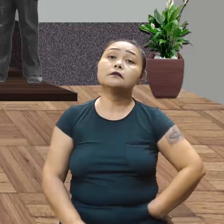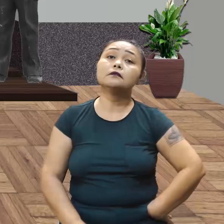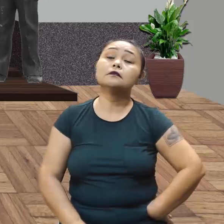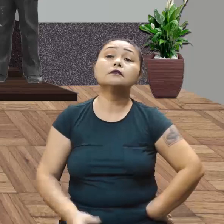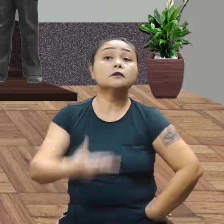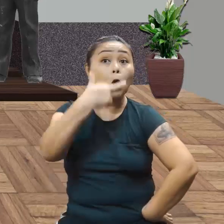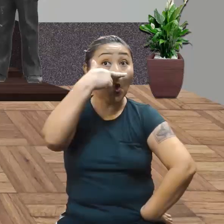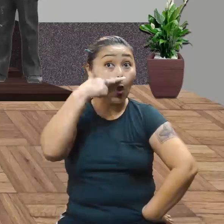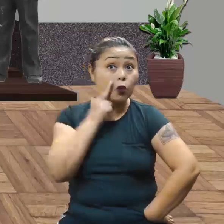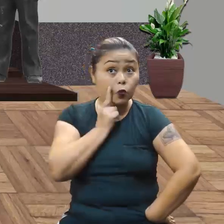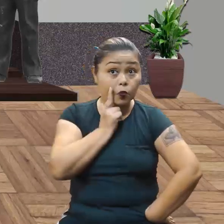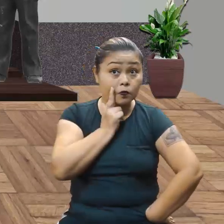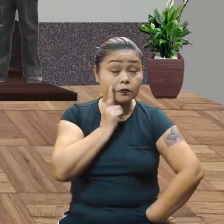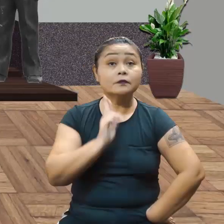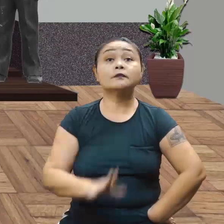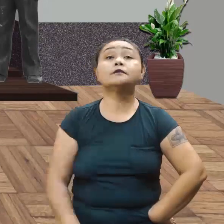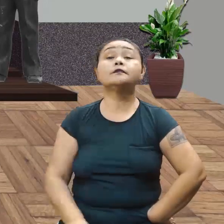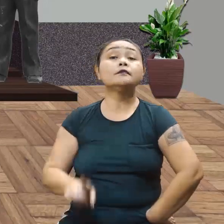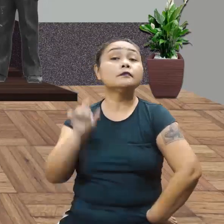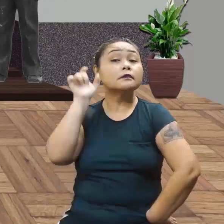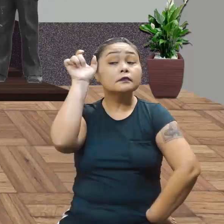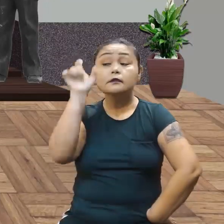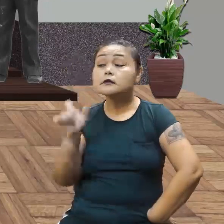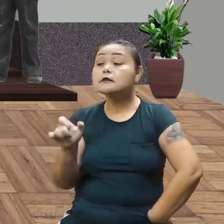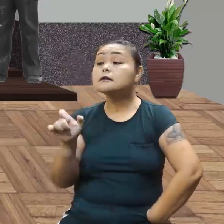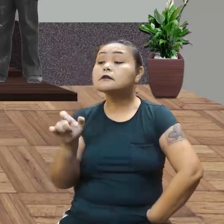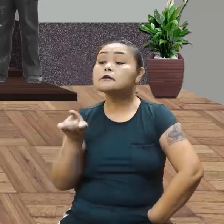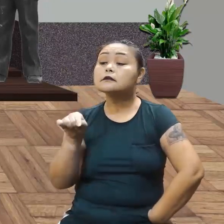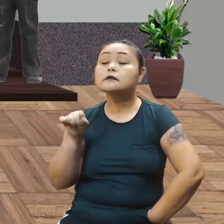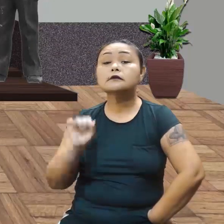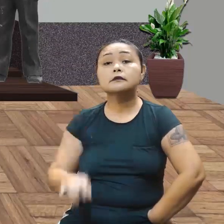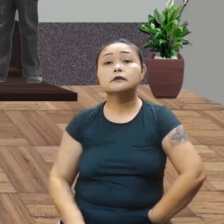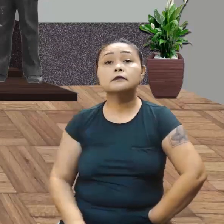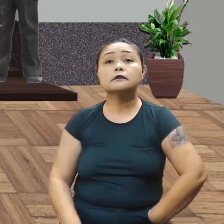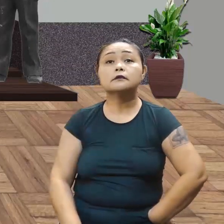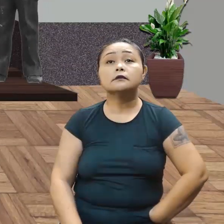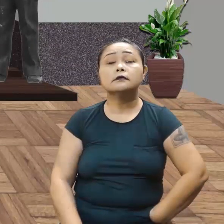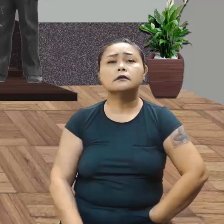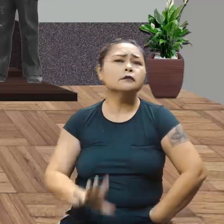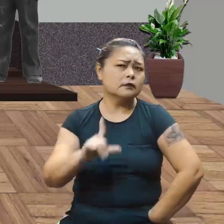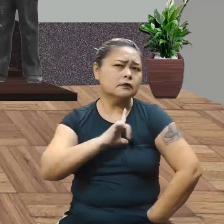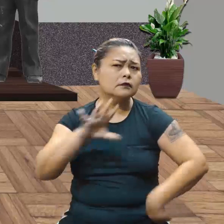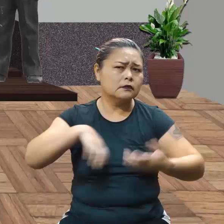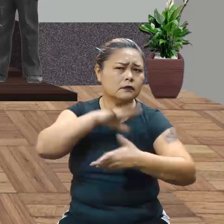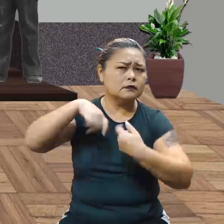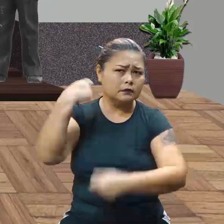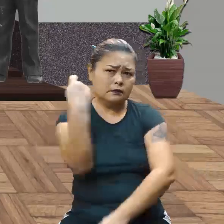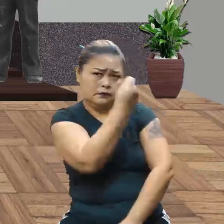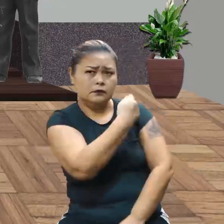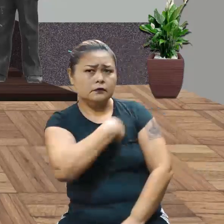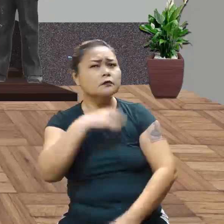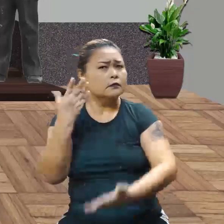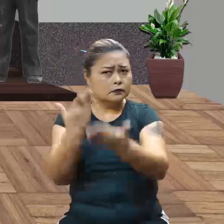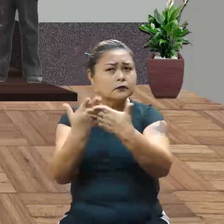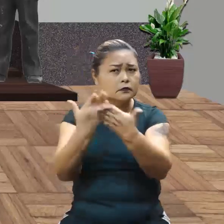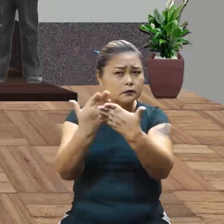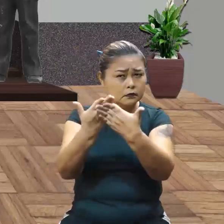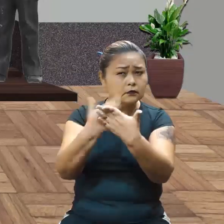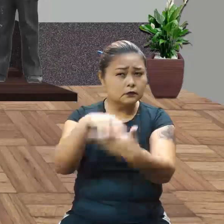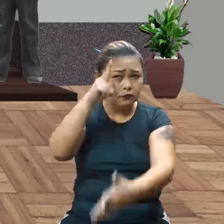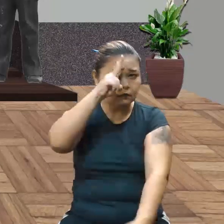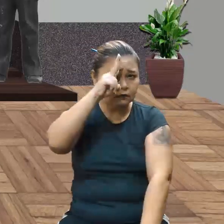O Rondon, ele vai pegar... Teve aqui a Revolta da Chibata, que nós já estudamos